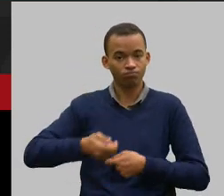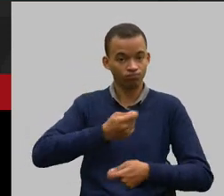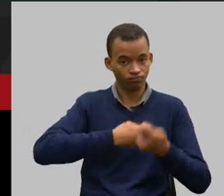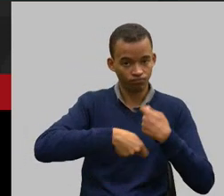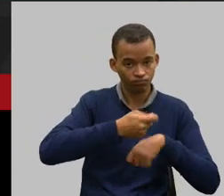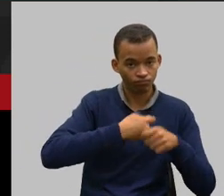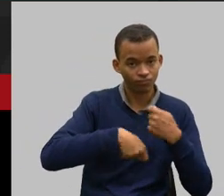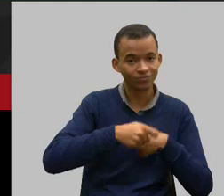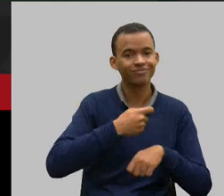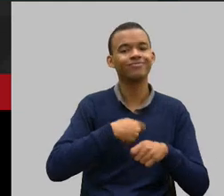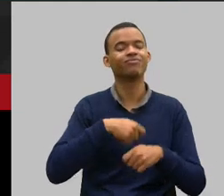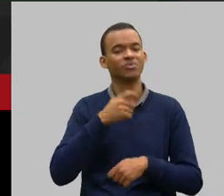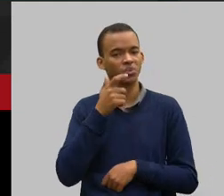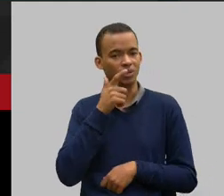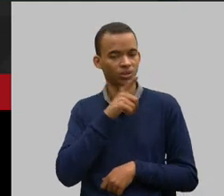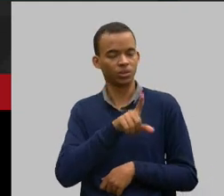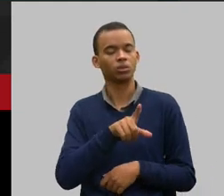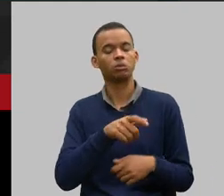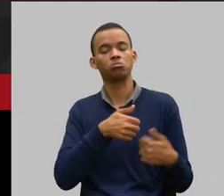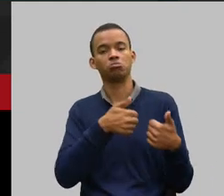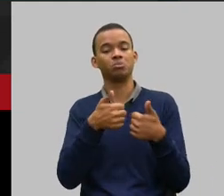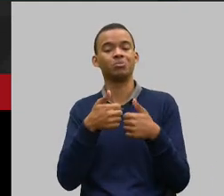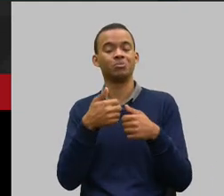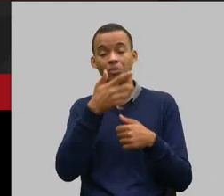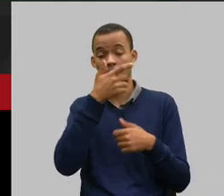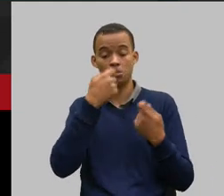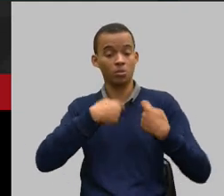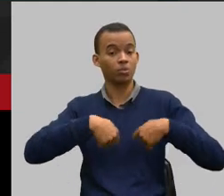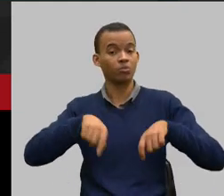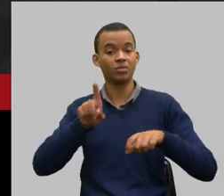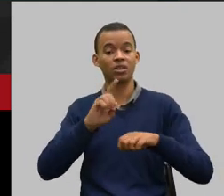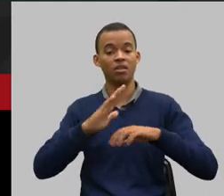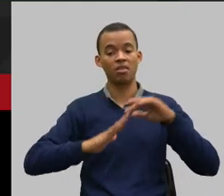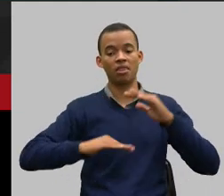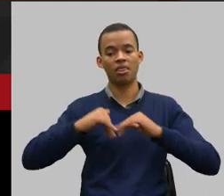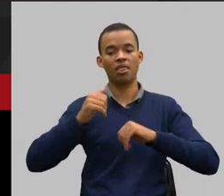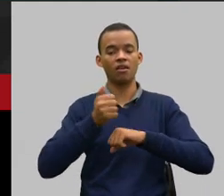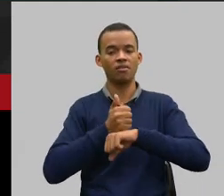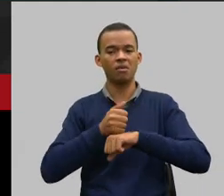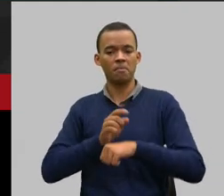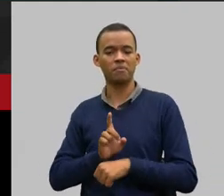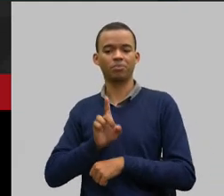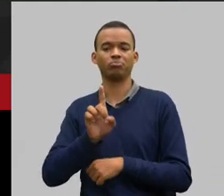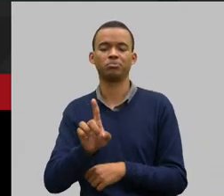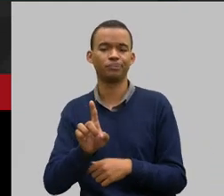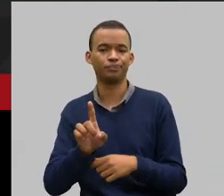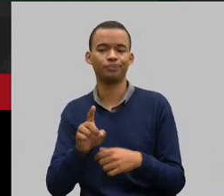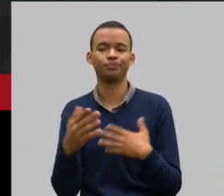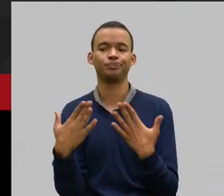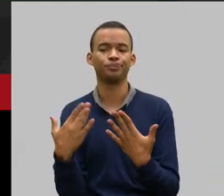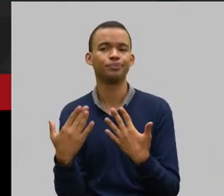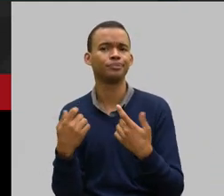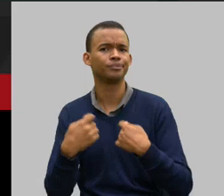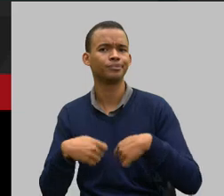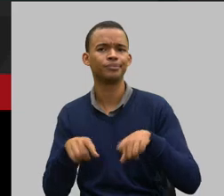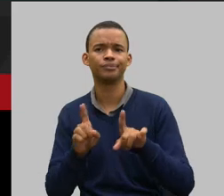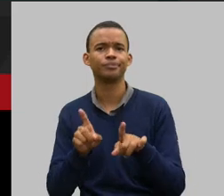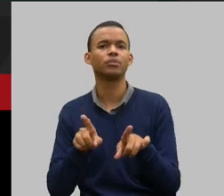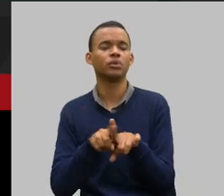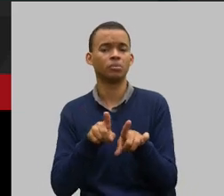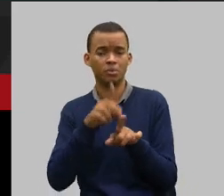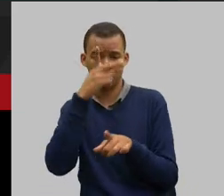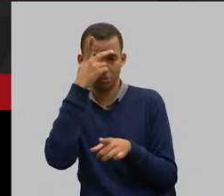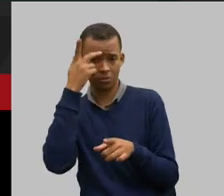uma intervenção humana mais agilidade para quem empreende